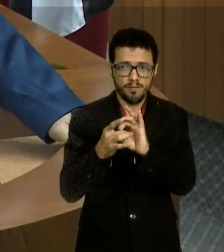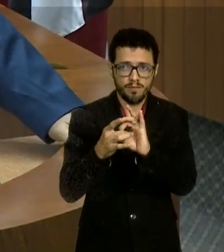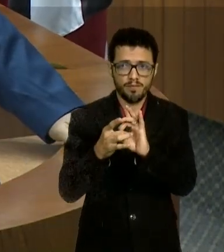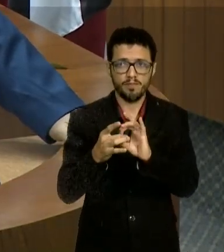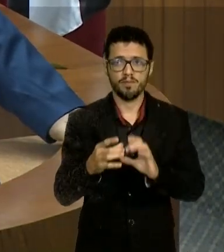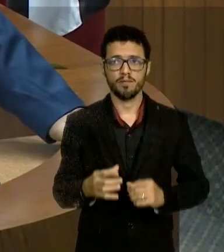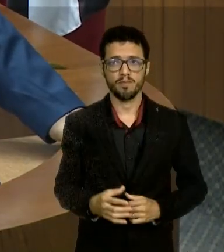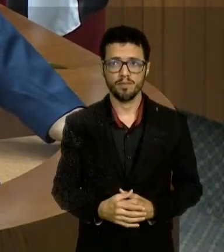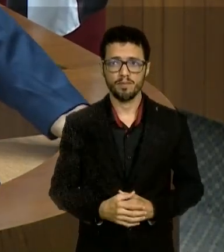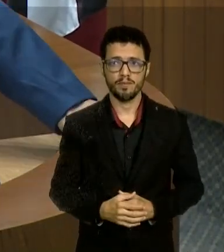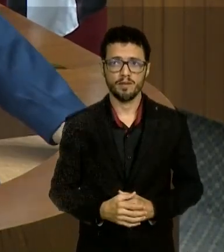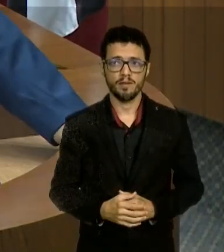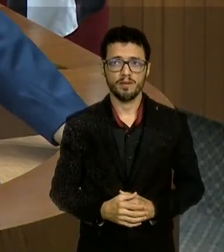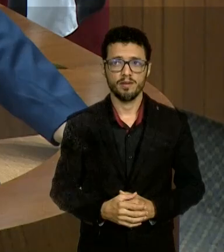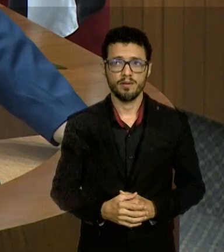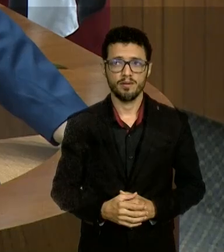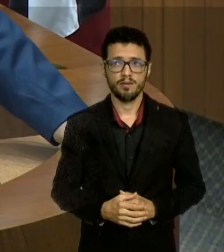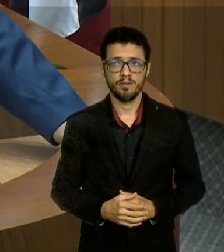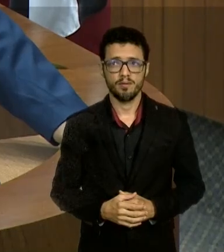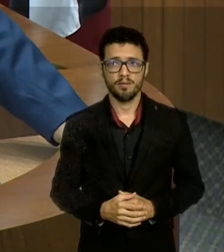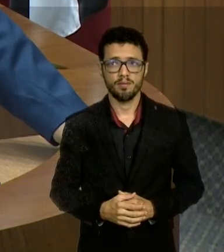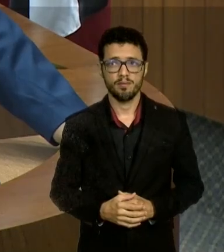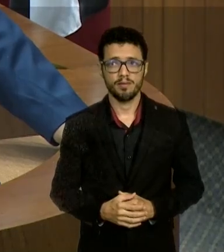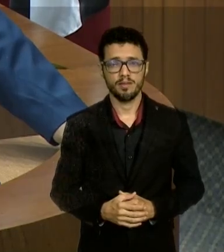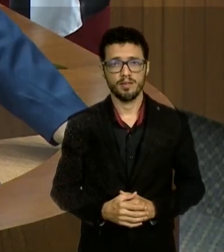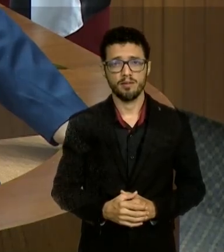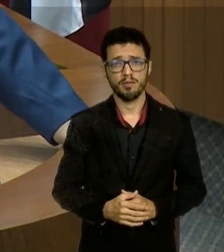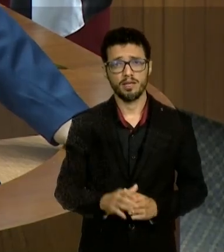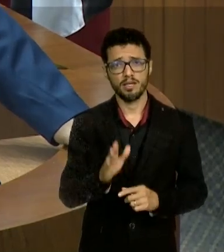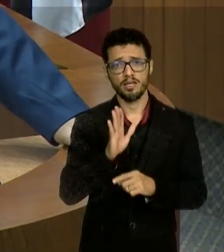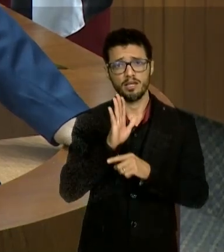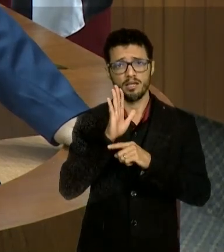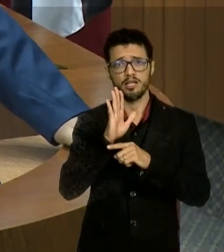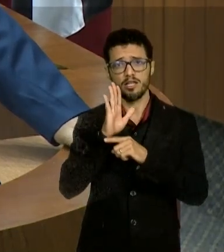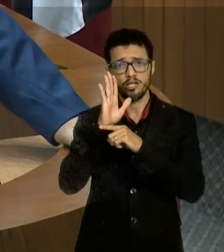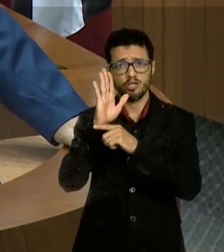favorecendo este importante centro de lançamento